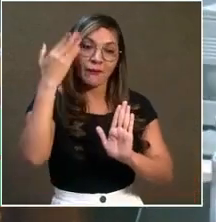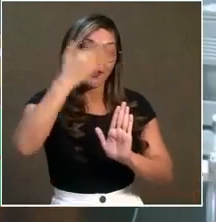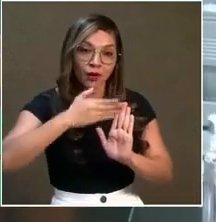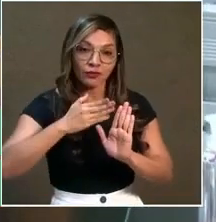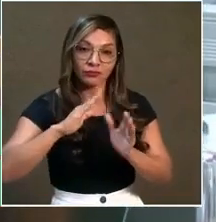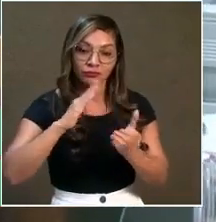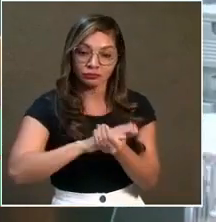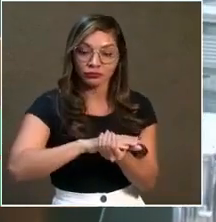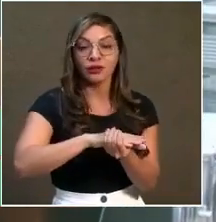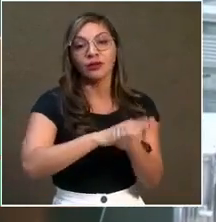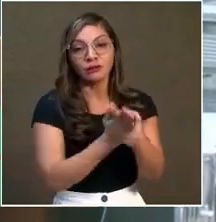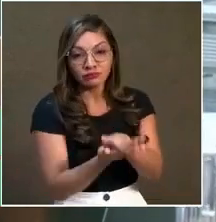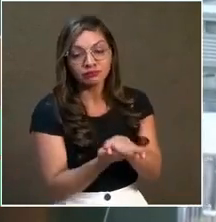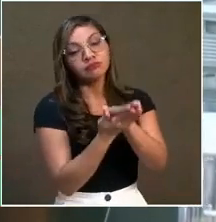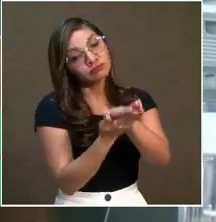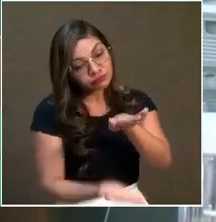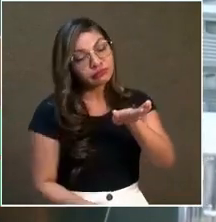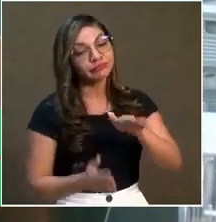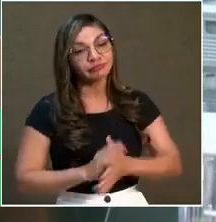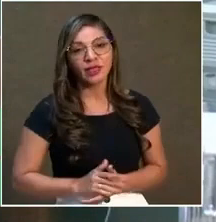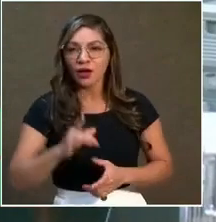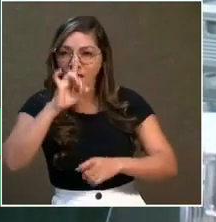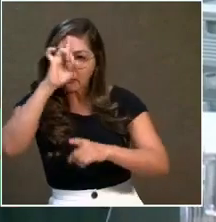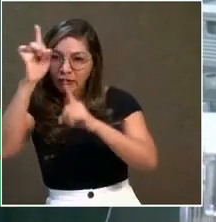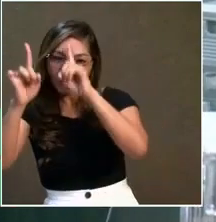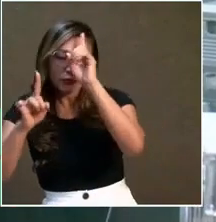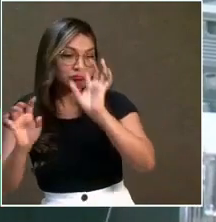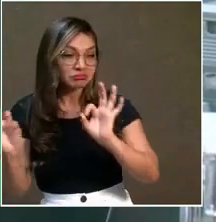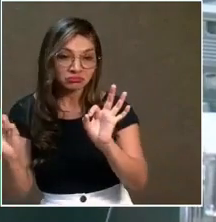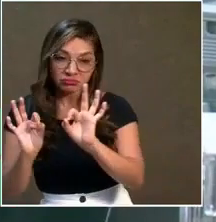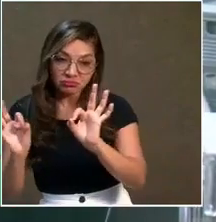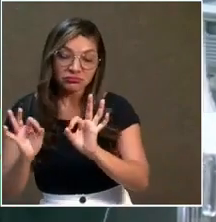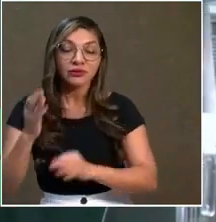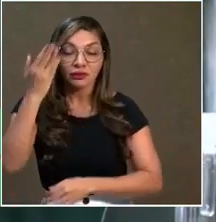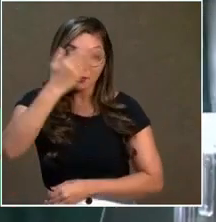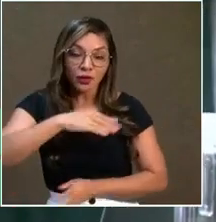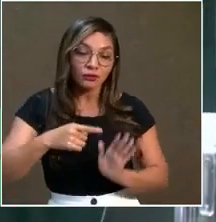Não estou aqui especulando nada.